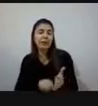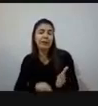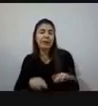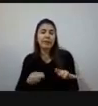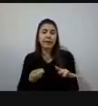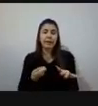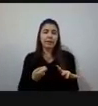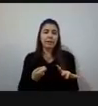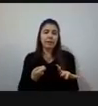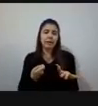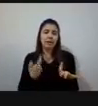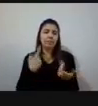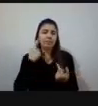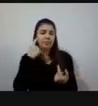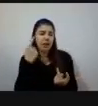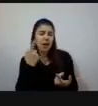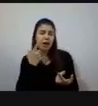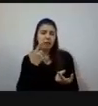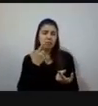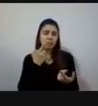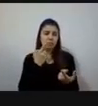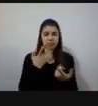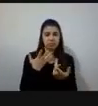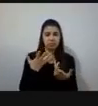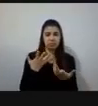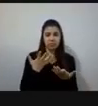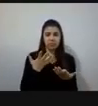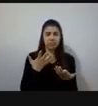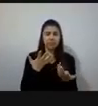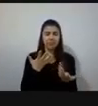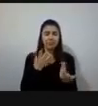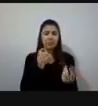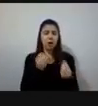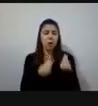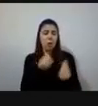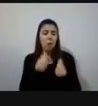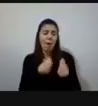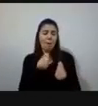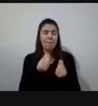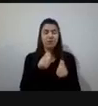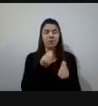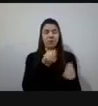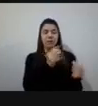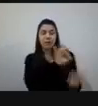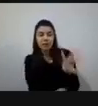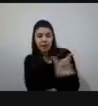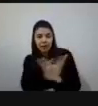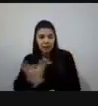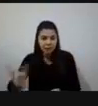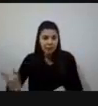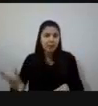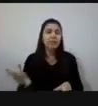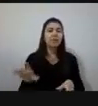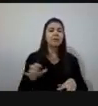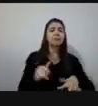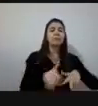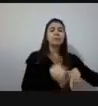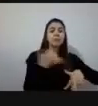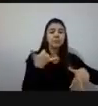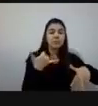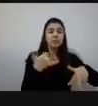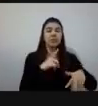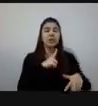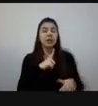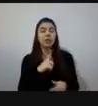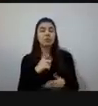ao sentimento da vítima, né? Cada vítima tem uma forma de lidar, de receber as ameaças, as violências que